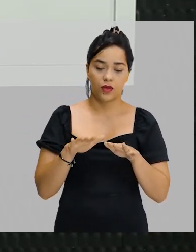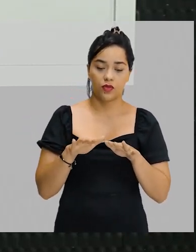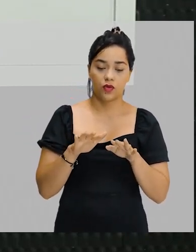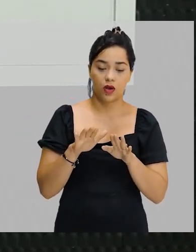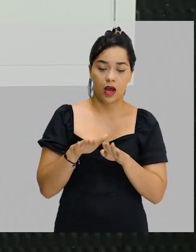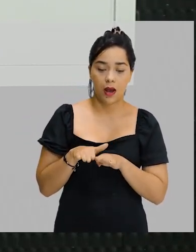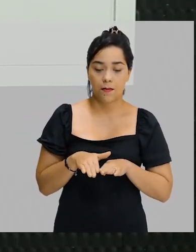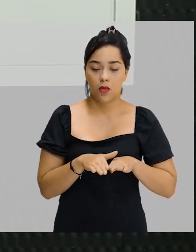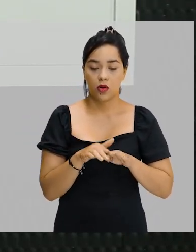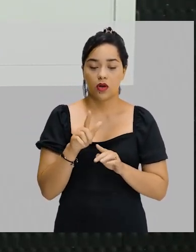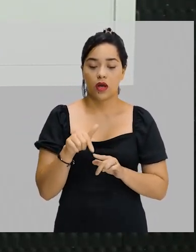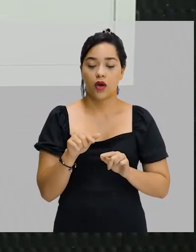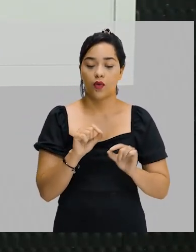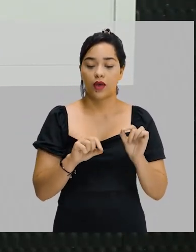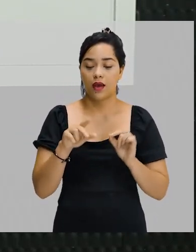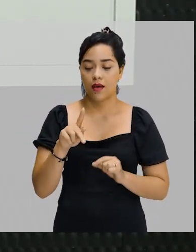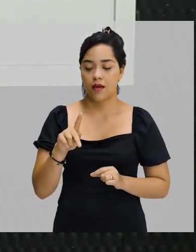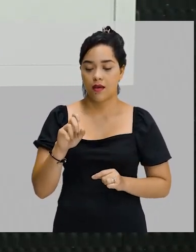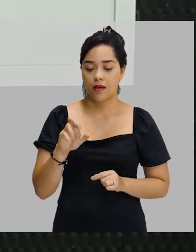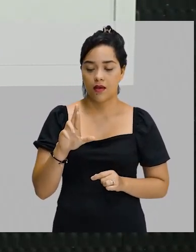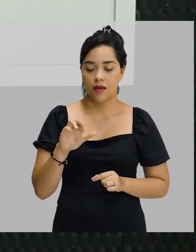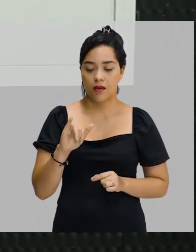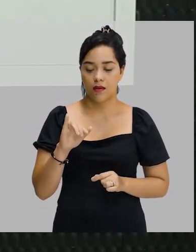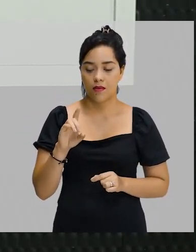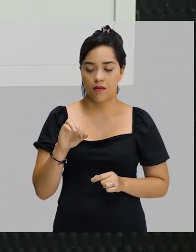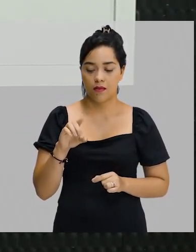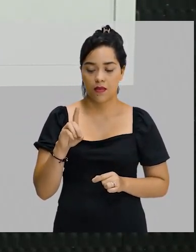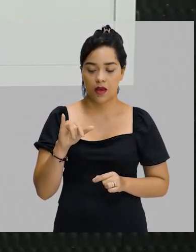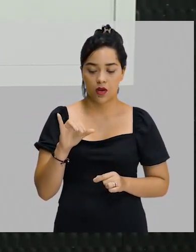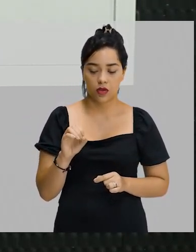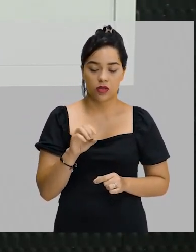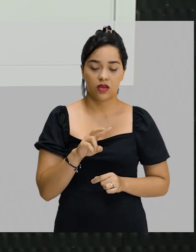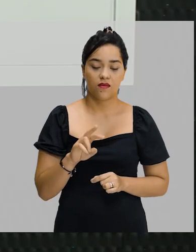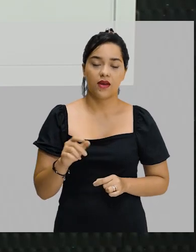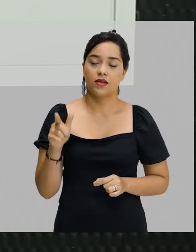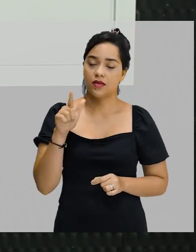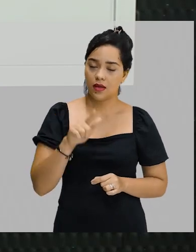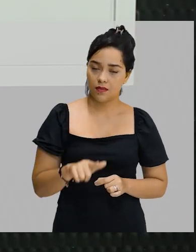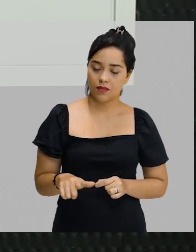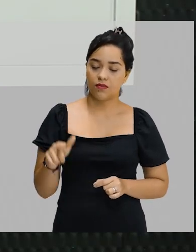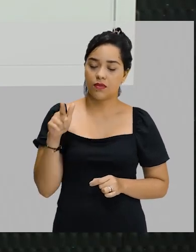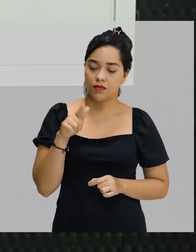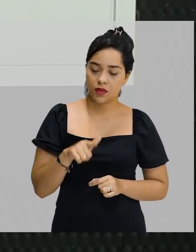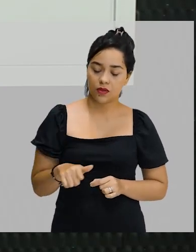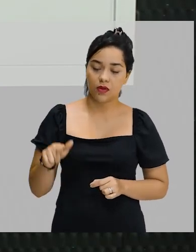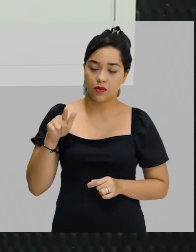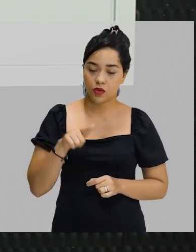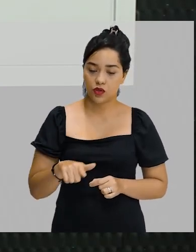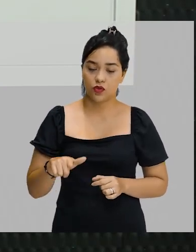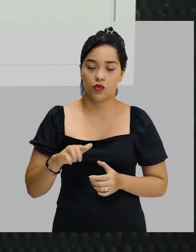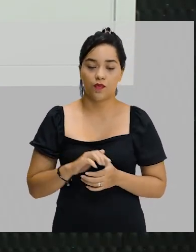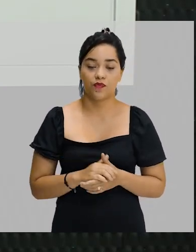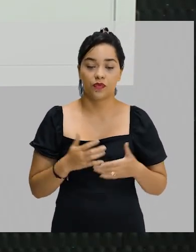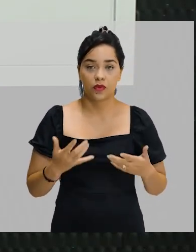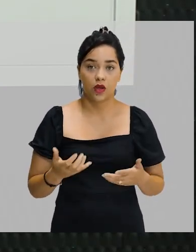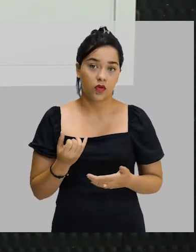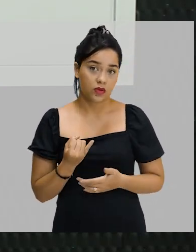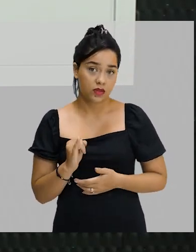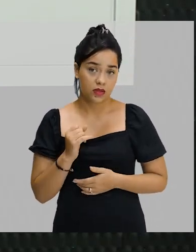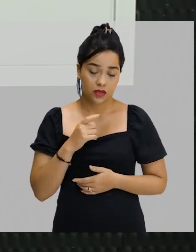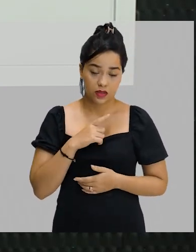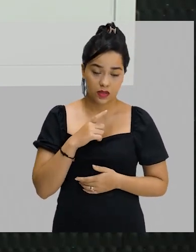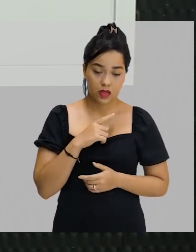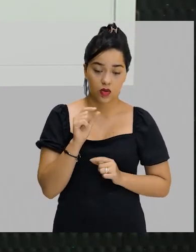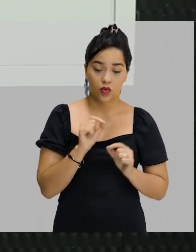periódico. Tá ok? Então ele é um movimento que ele vai se repetindo. Certo? Então se nós pegarmos, por exemplo, o